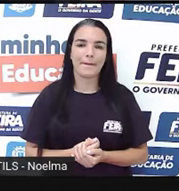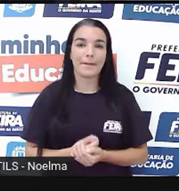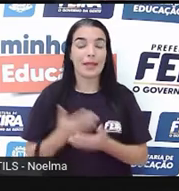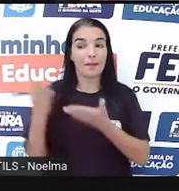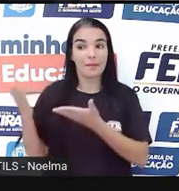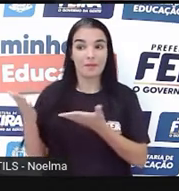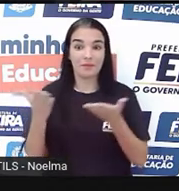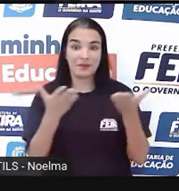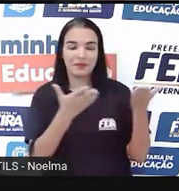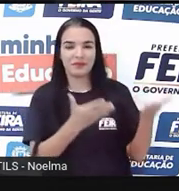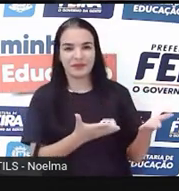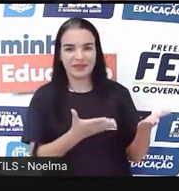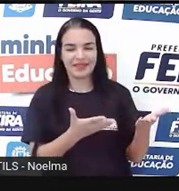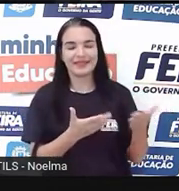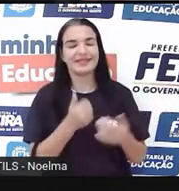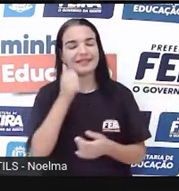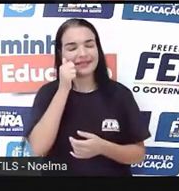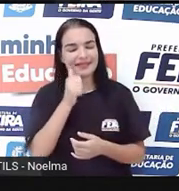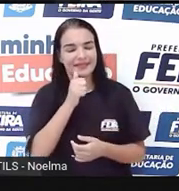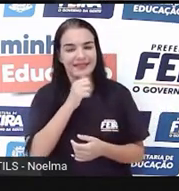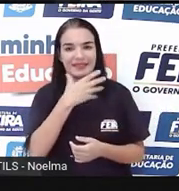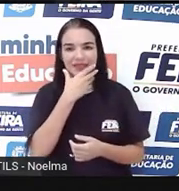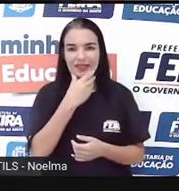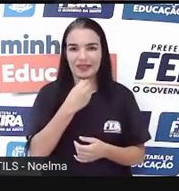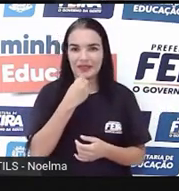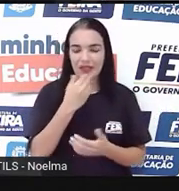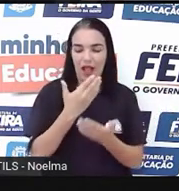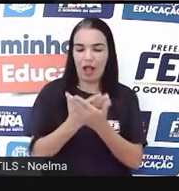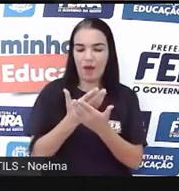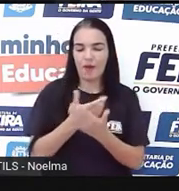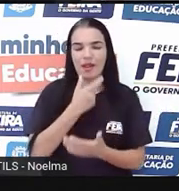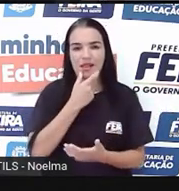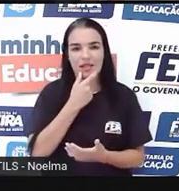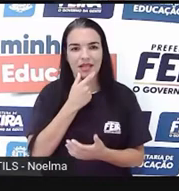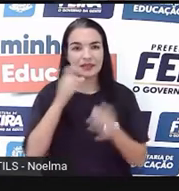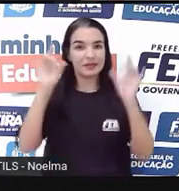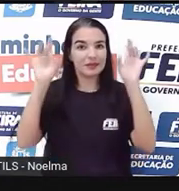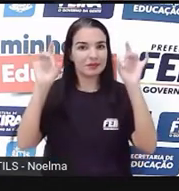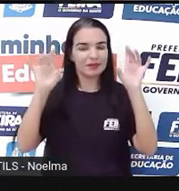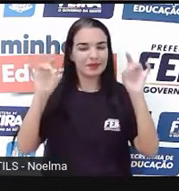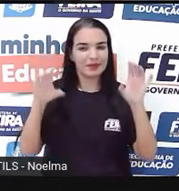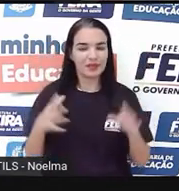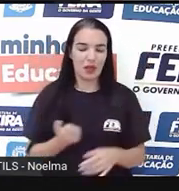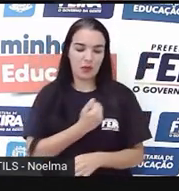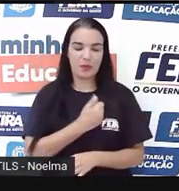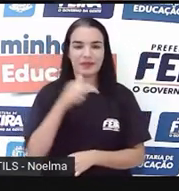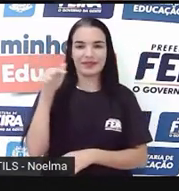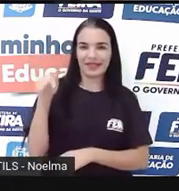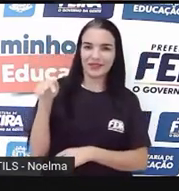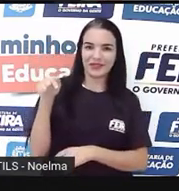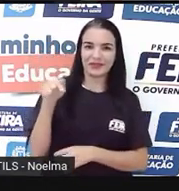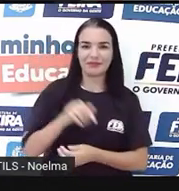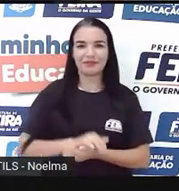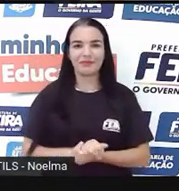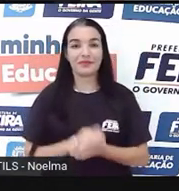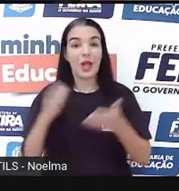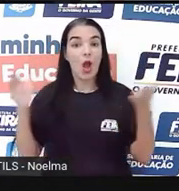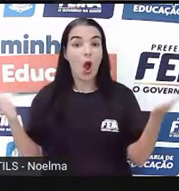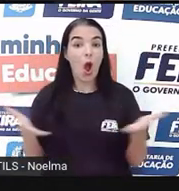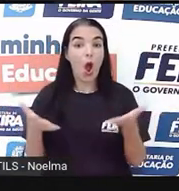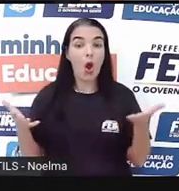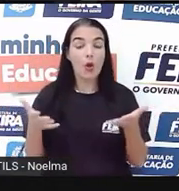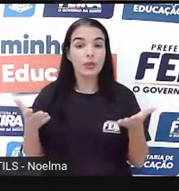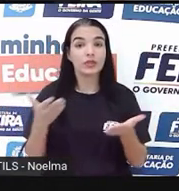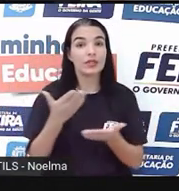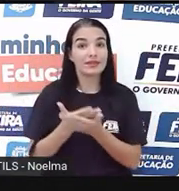Sejam bem-vindos e bem-vindas à nossa aula de inglês especial número 7. E hoje